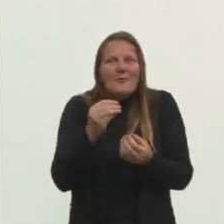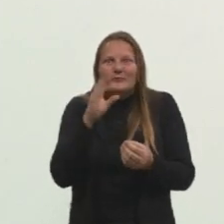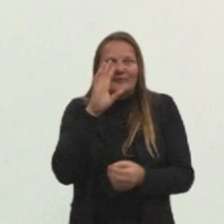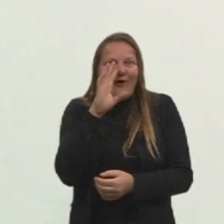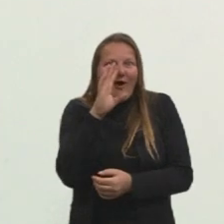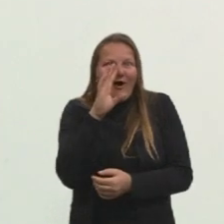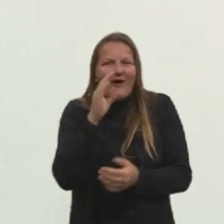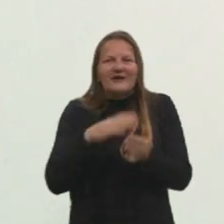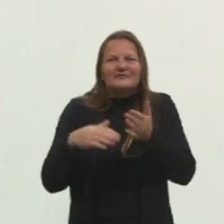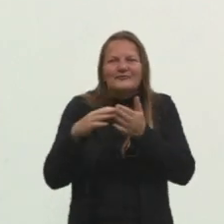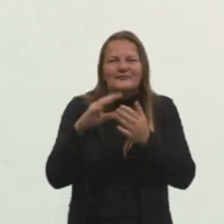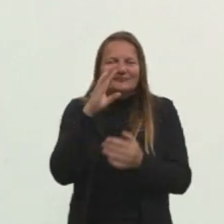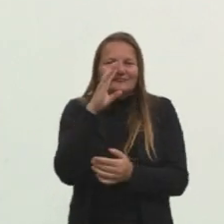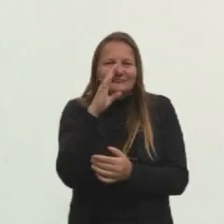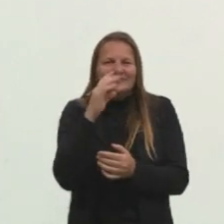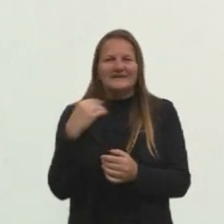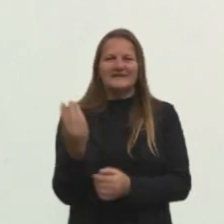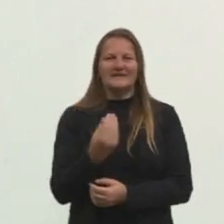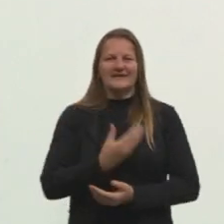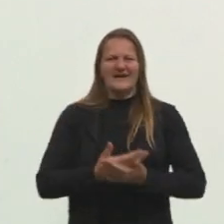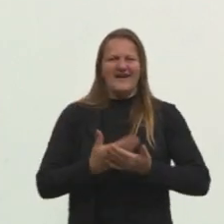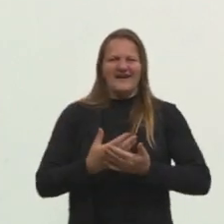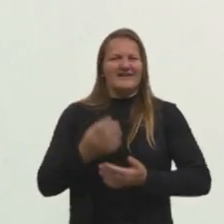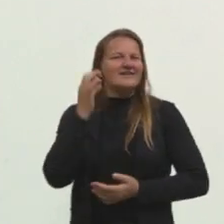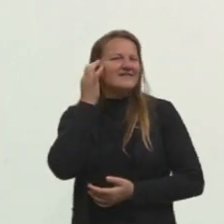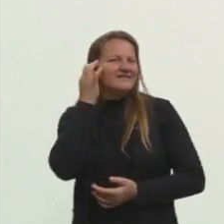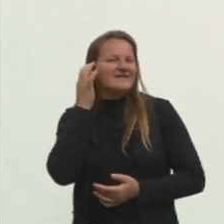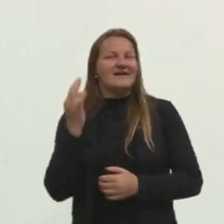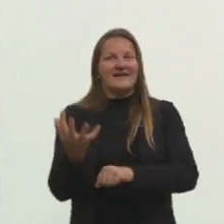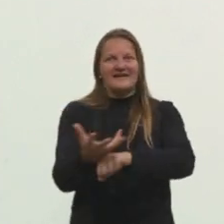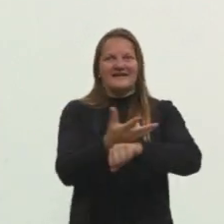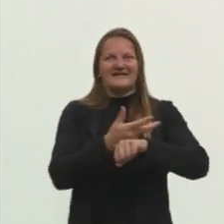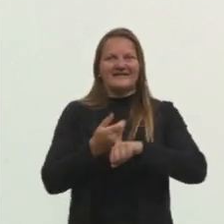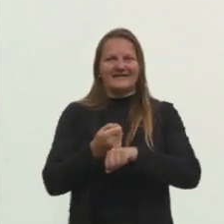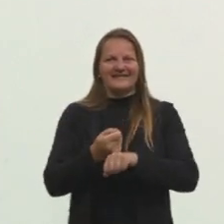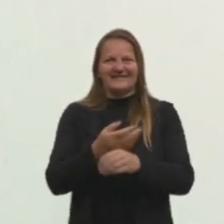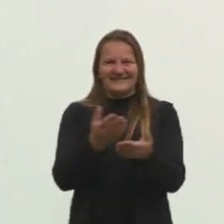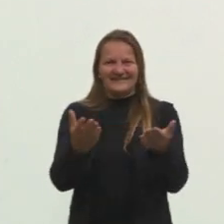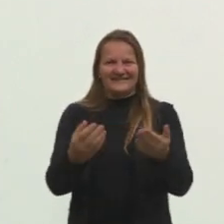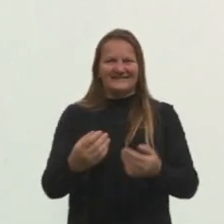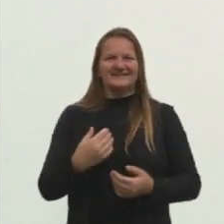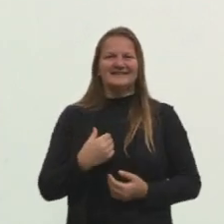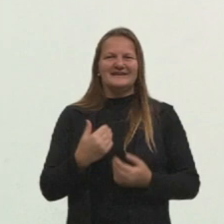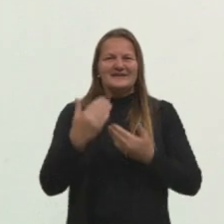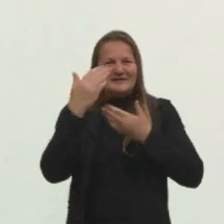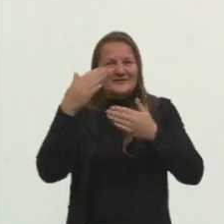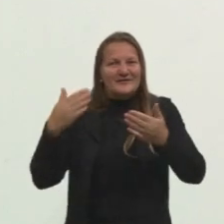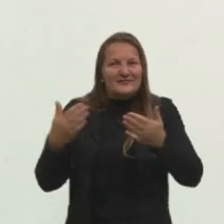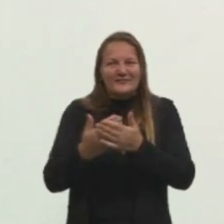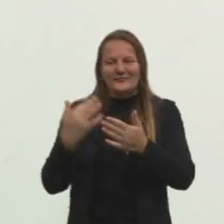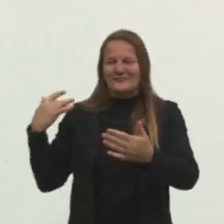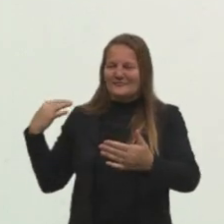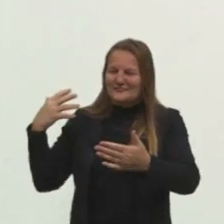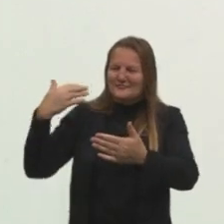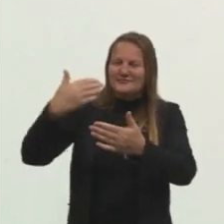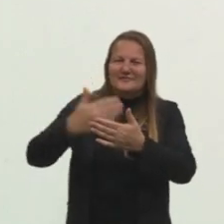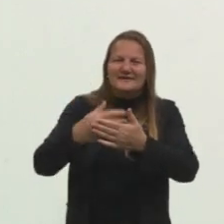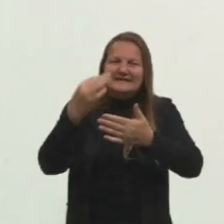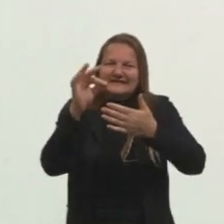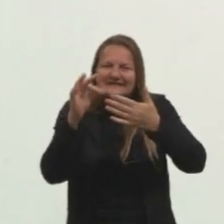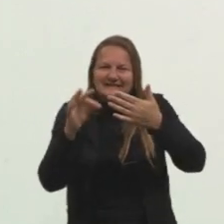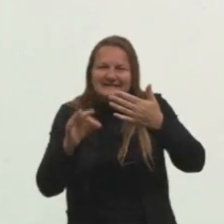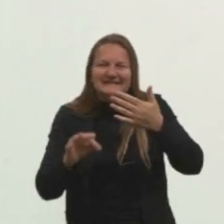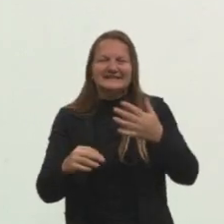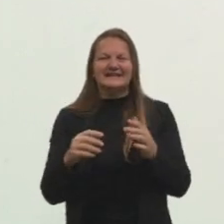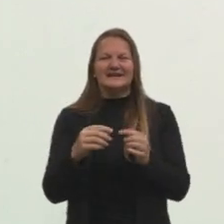absolutamente todos dessas aulas maravilhosas que eles montam para vocês então é um privilégio ter passado por tudo ter revisado então